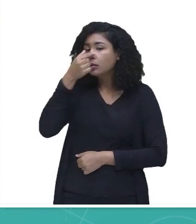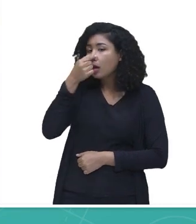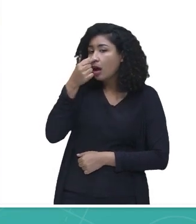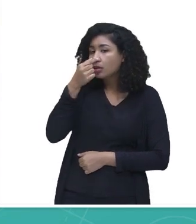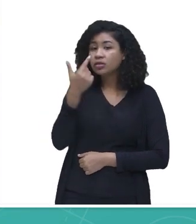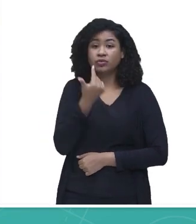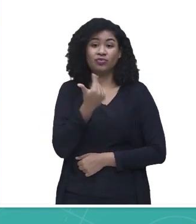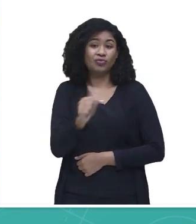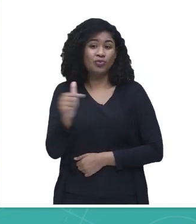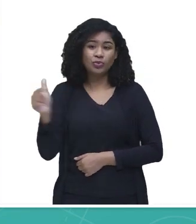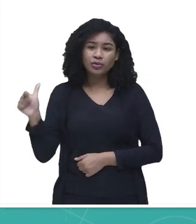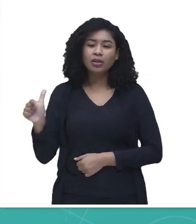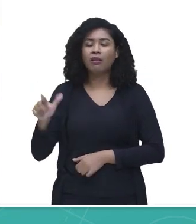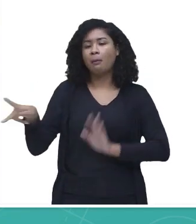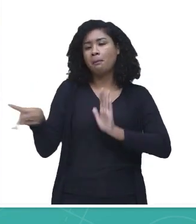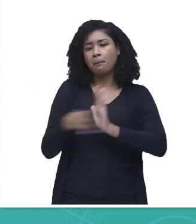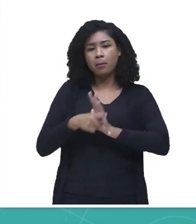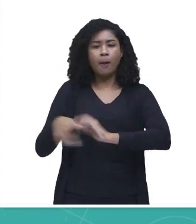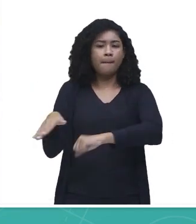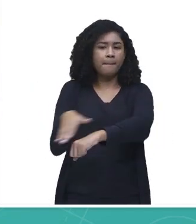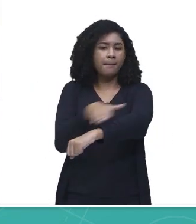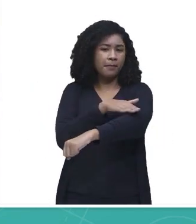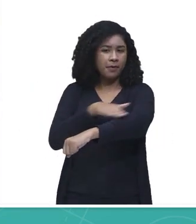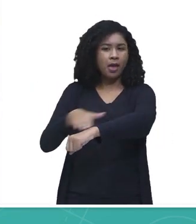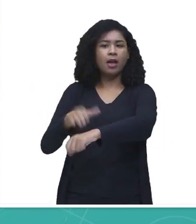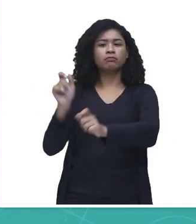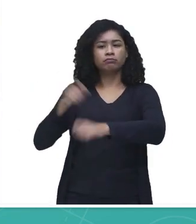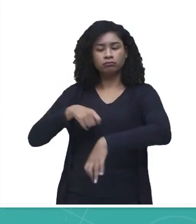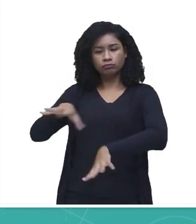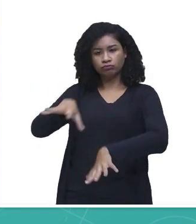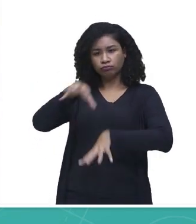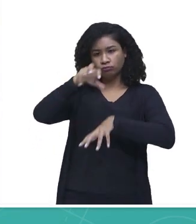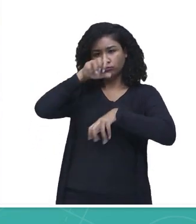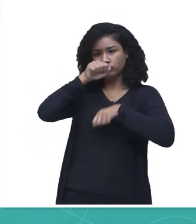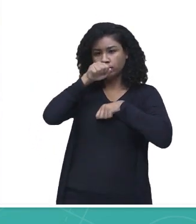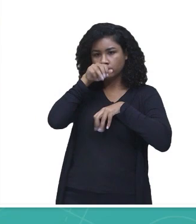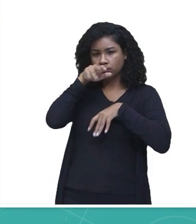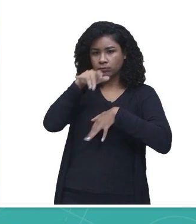mesmo, a pele que vai fazer a troca gasosa com o ambiente, tá bom?